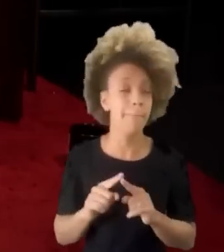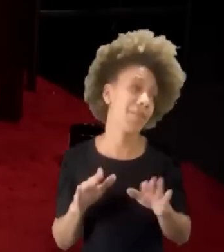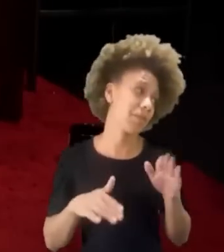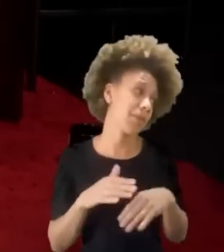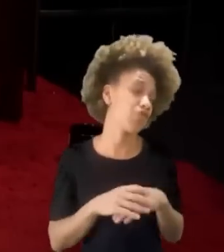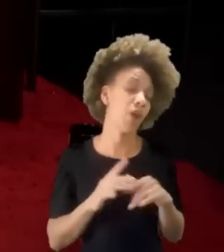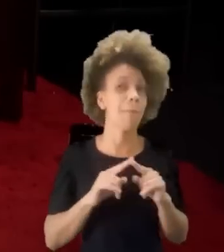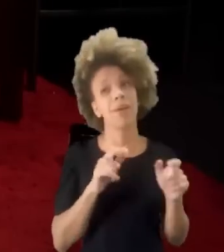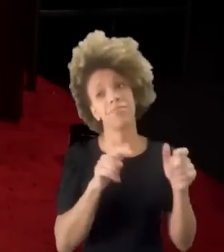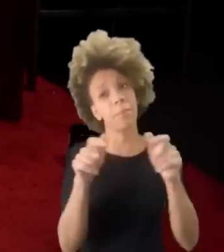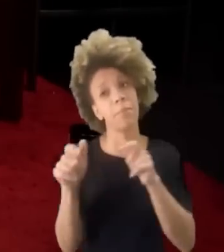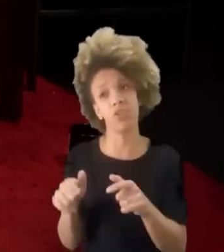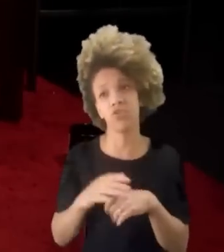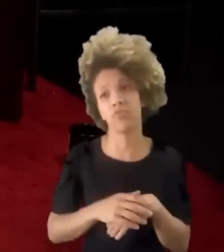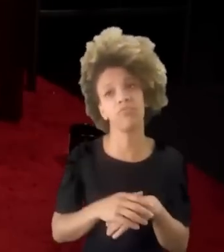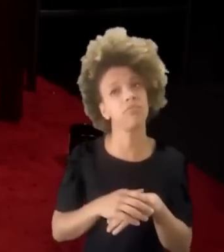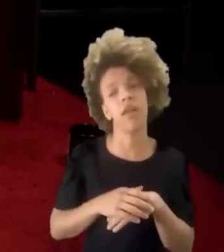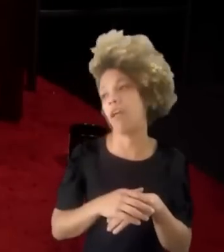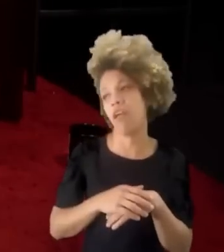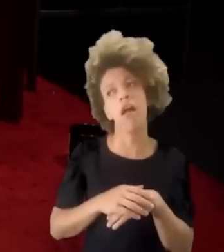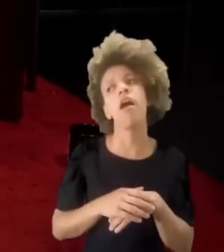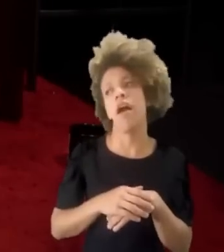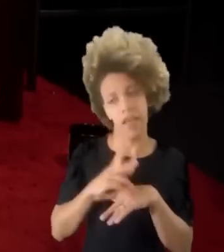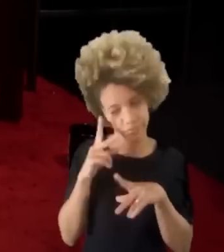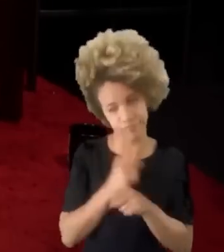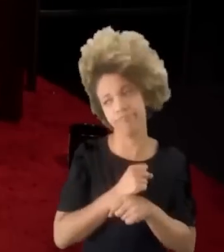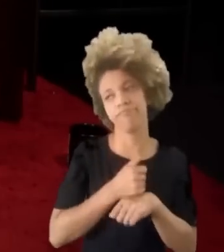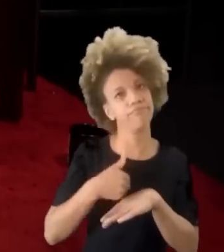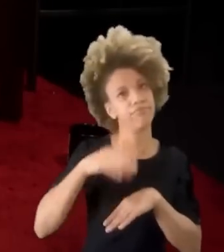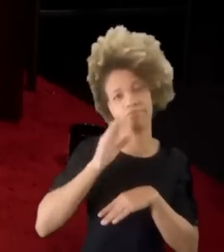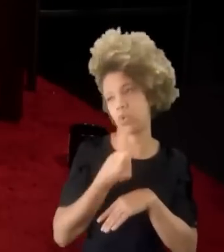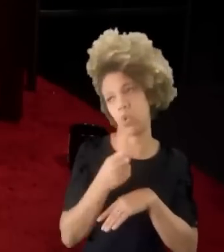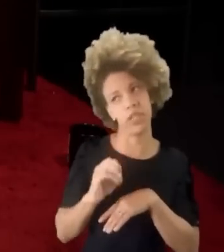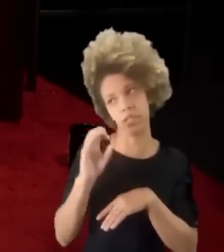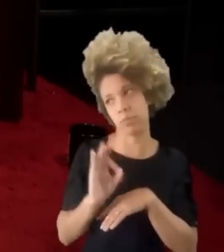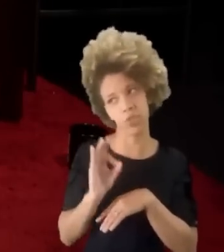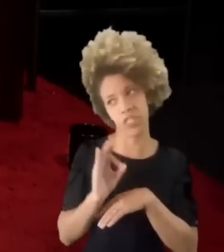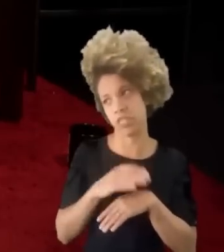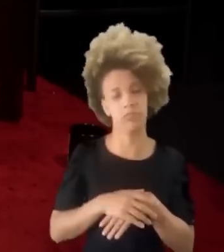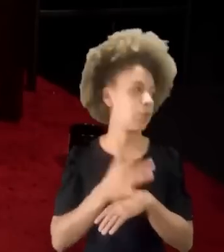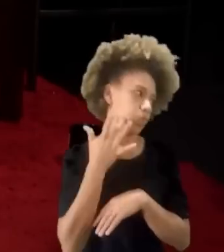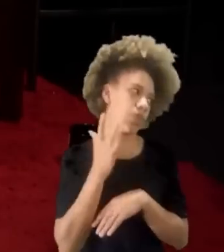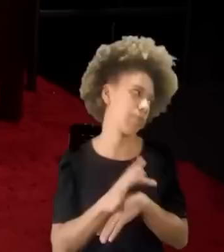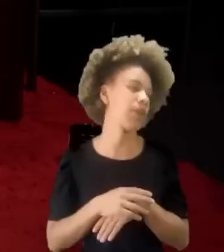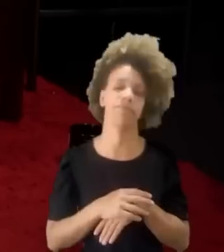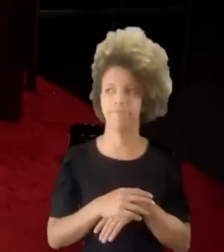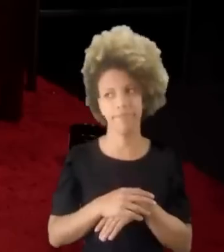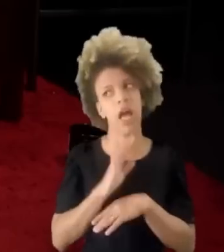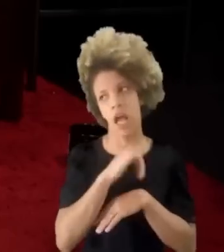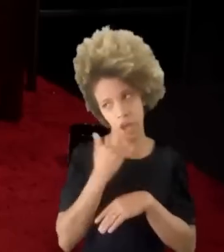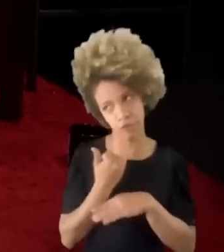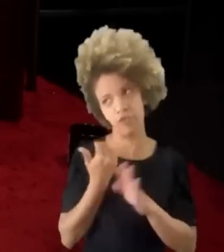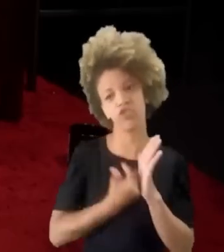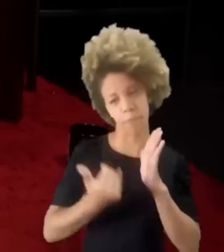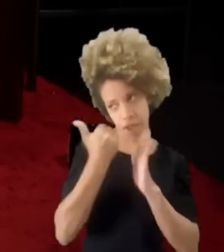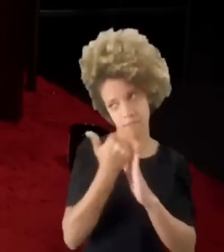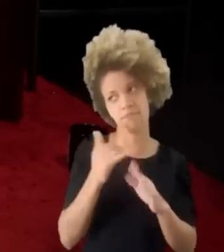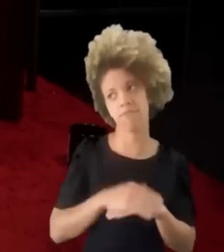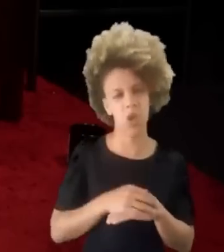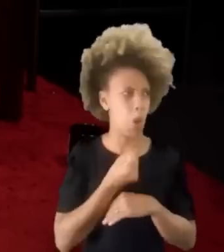tem Depende de onde você tá também tem lugar Maurício é Vorazes iFood 80% do mercado tá